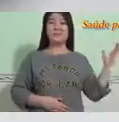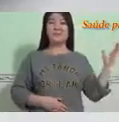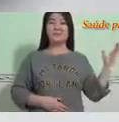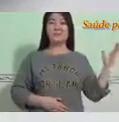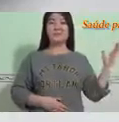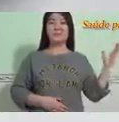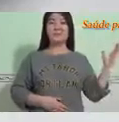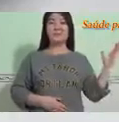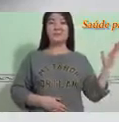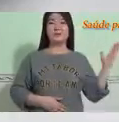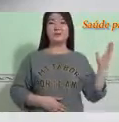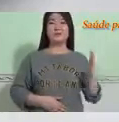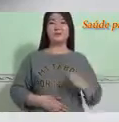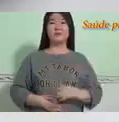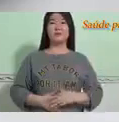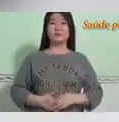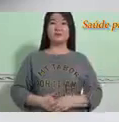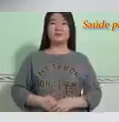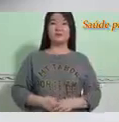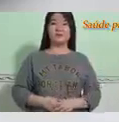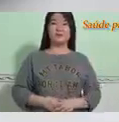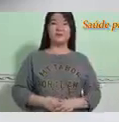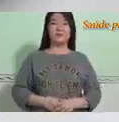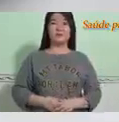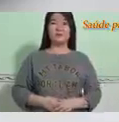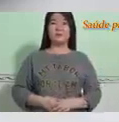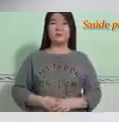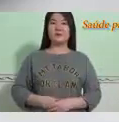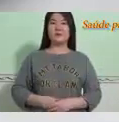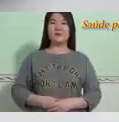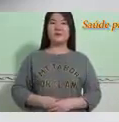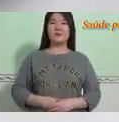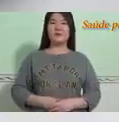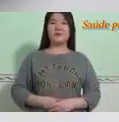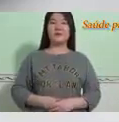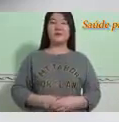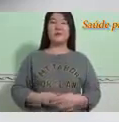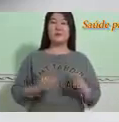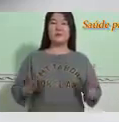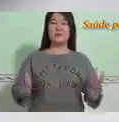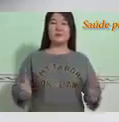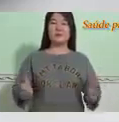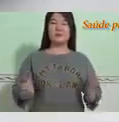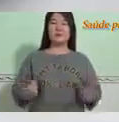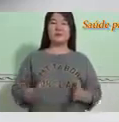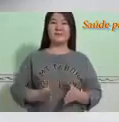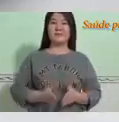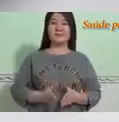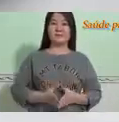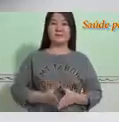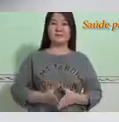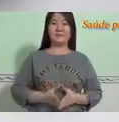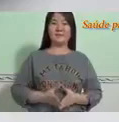também em ambiente familiar e hospitalar por meio do contato com superfícies infectadas.